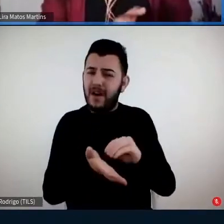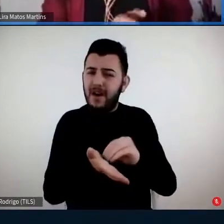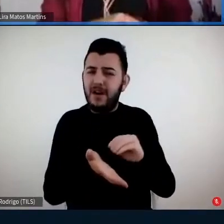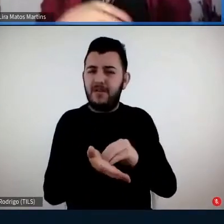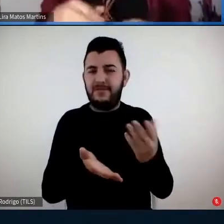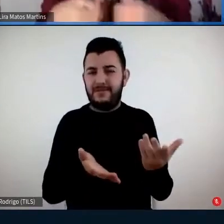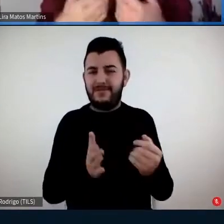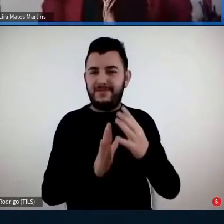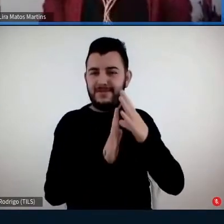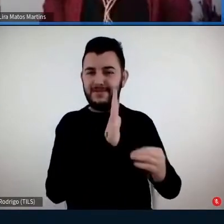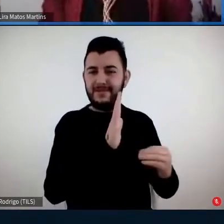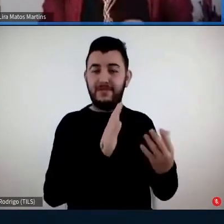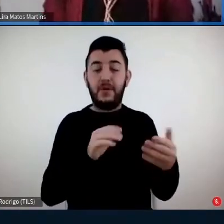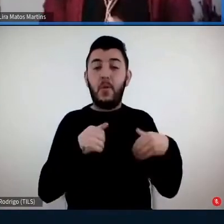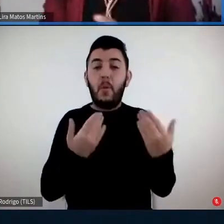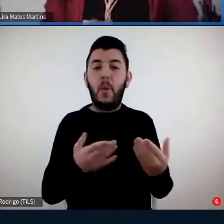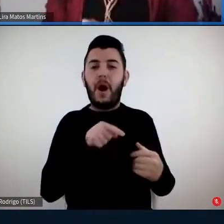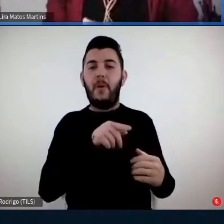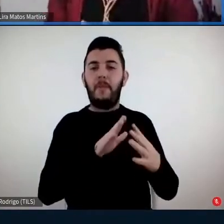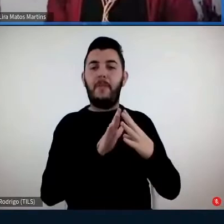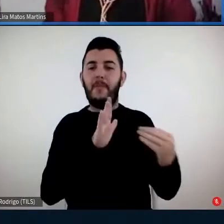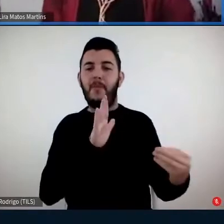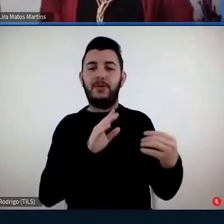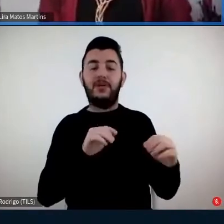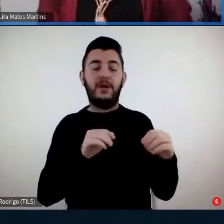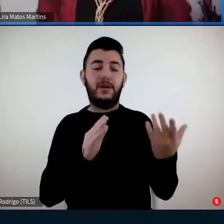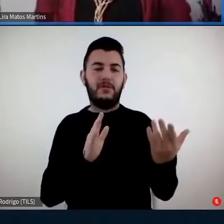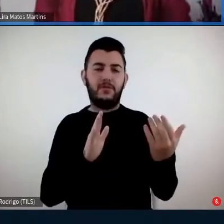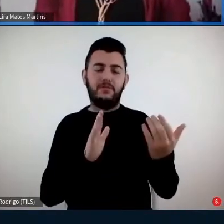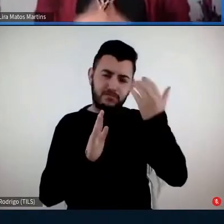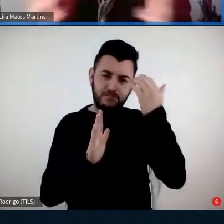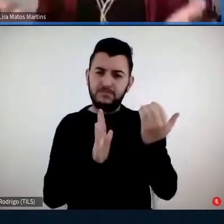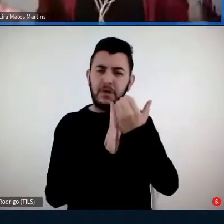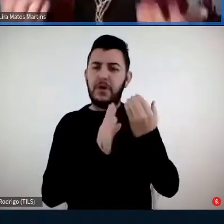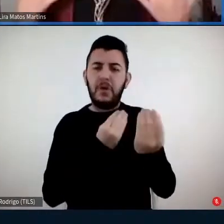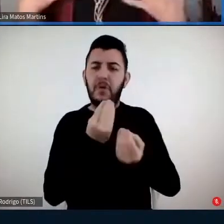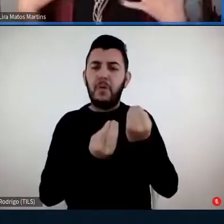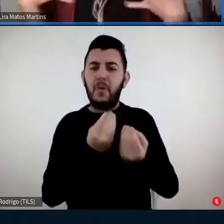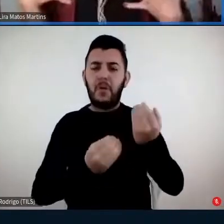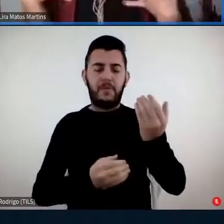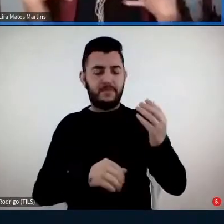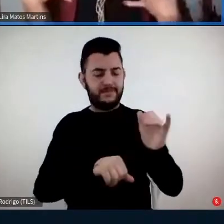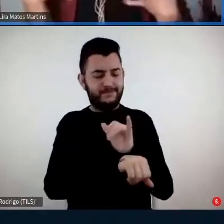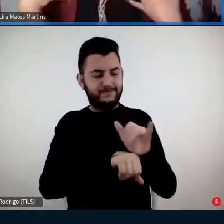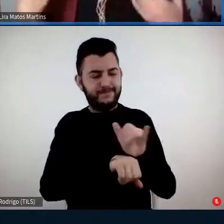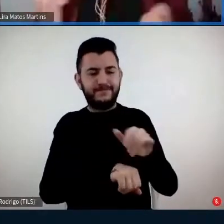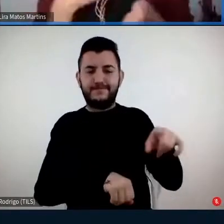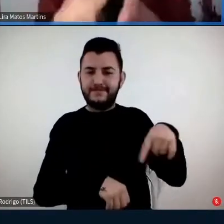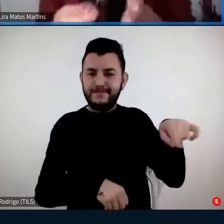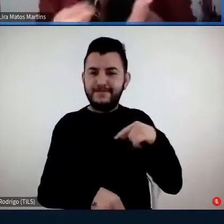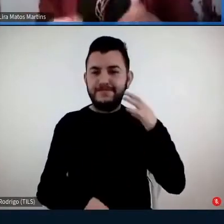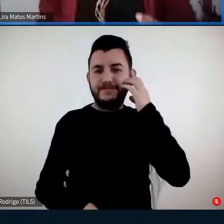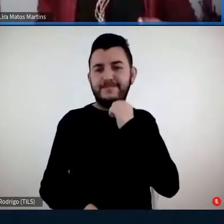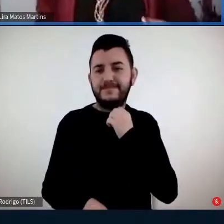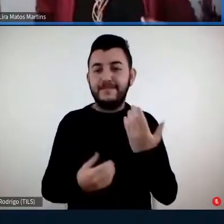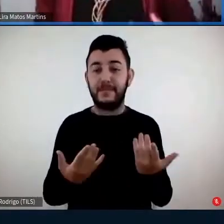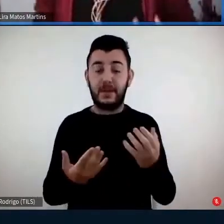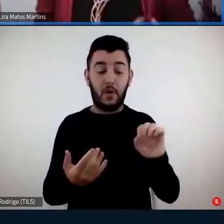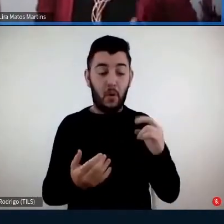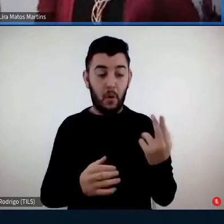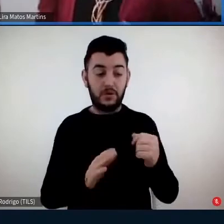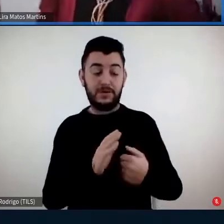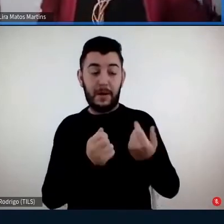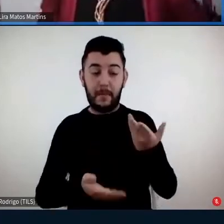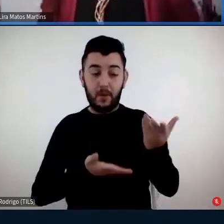quem eles estão seguindo, qual abordagem eles estão se propondo a aplicar. Ou se essa abordagem é própria, então precisaria